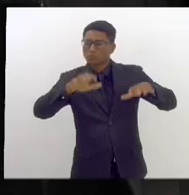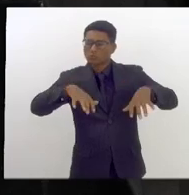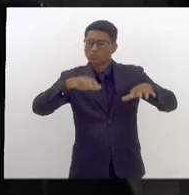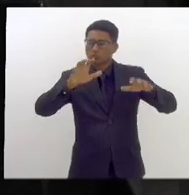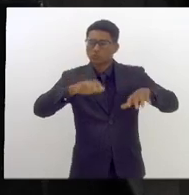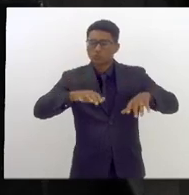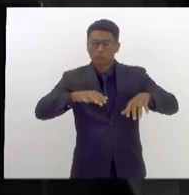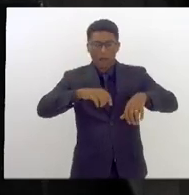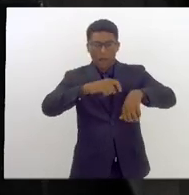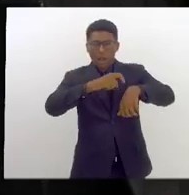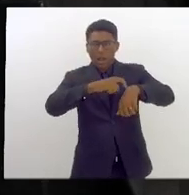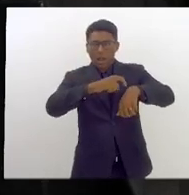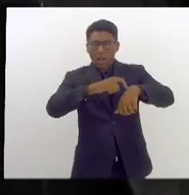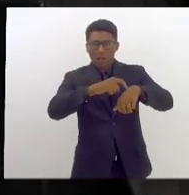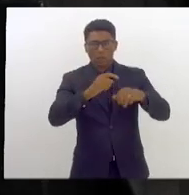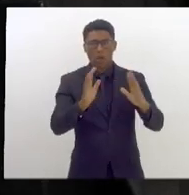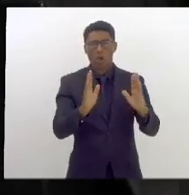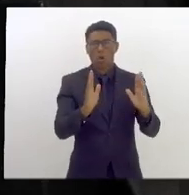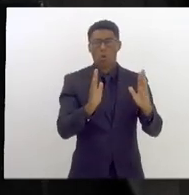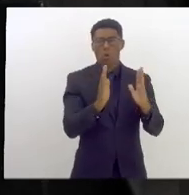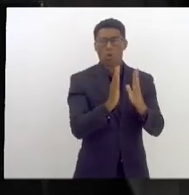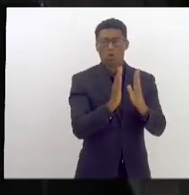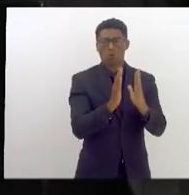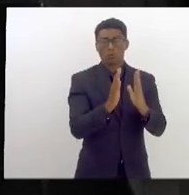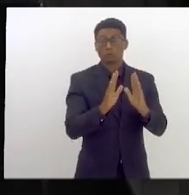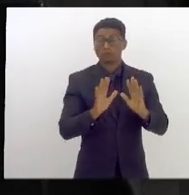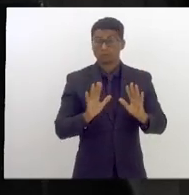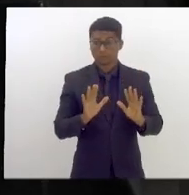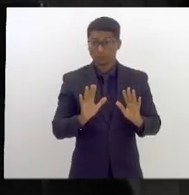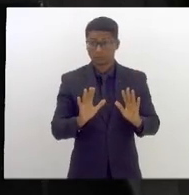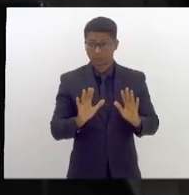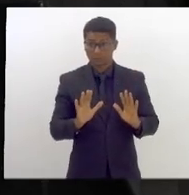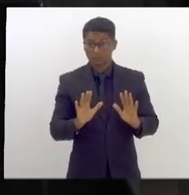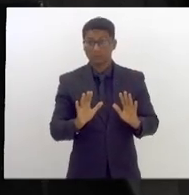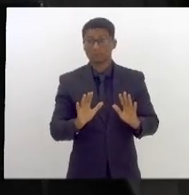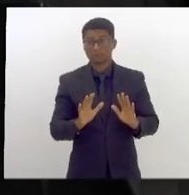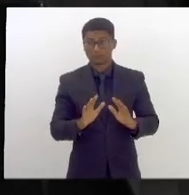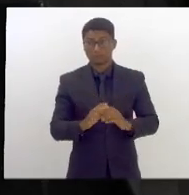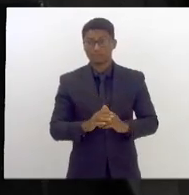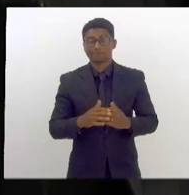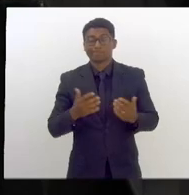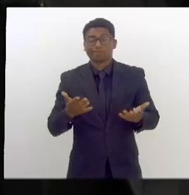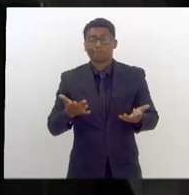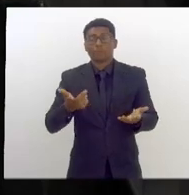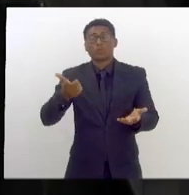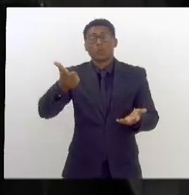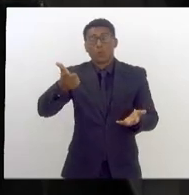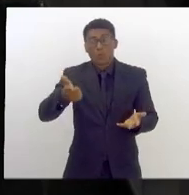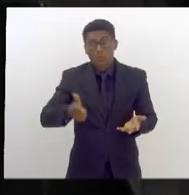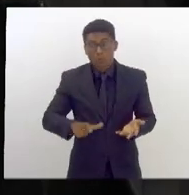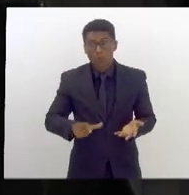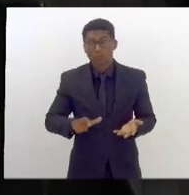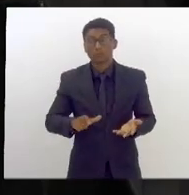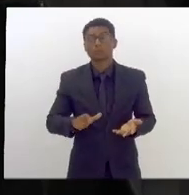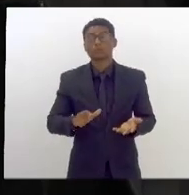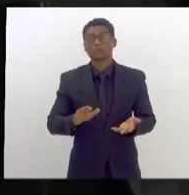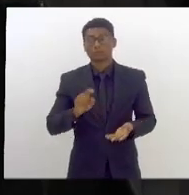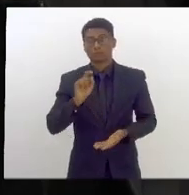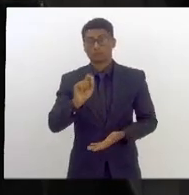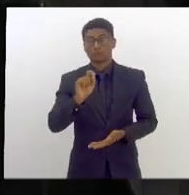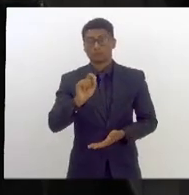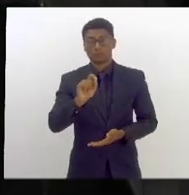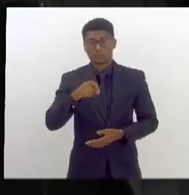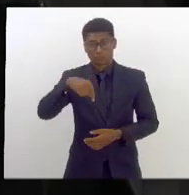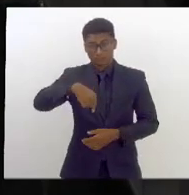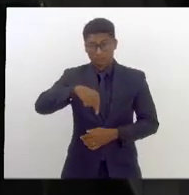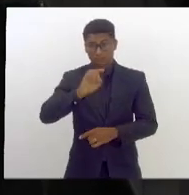mais curtas mas novamente pegou o